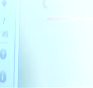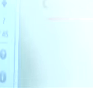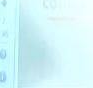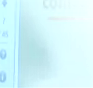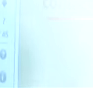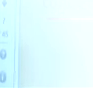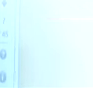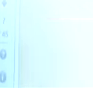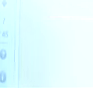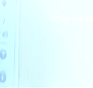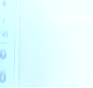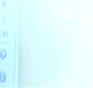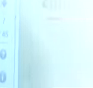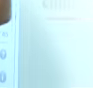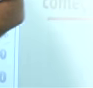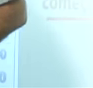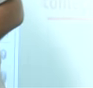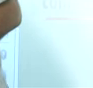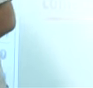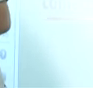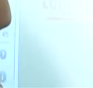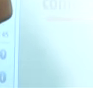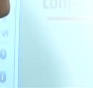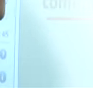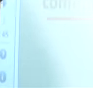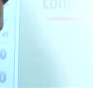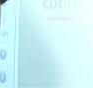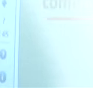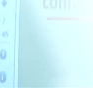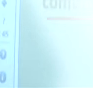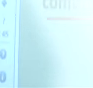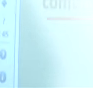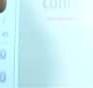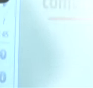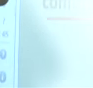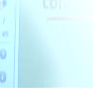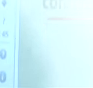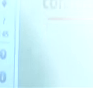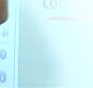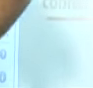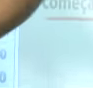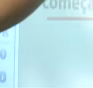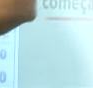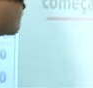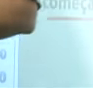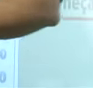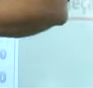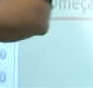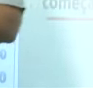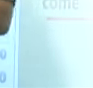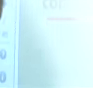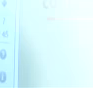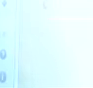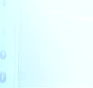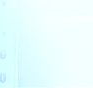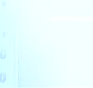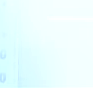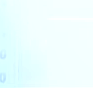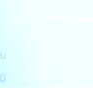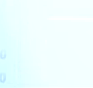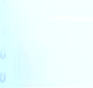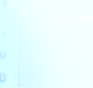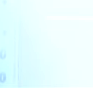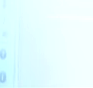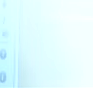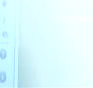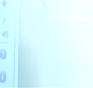com o bebê, o pai que chega na barriga do bebê e começa a falar, oi bebezinho, não vejo a hora que você venha nascer, eu estou esperando, e